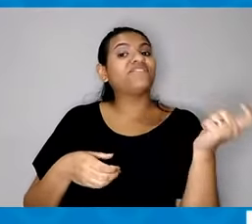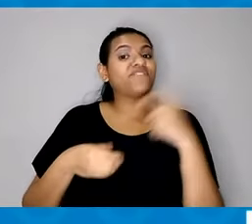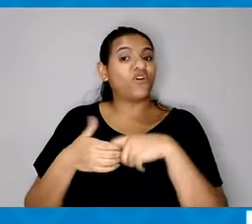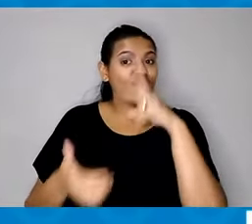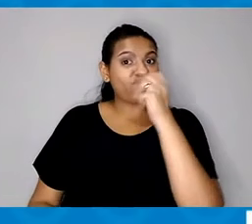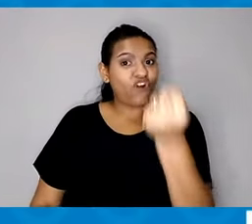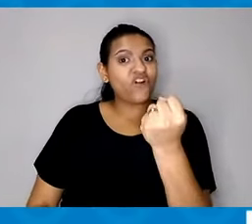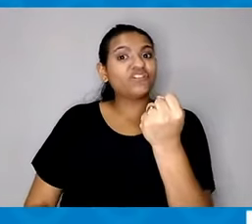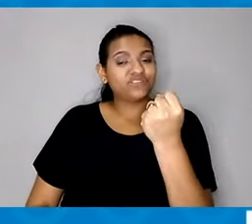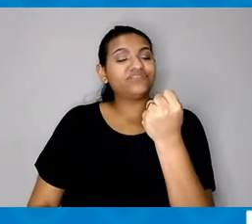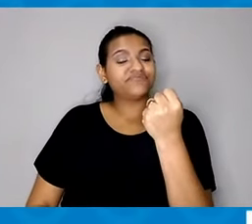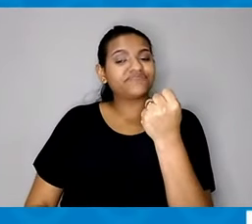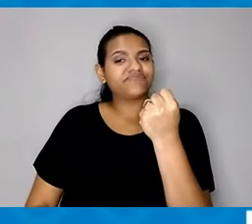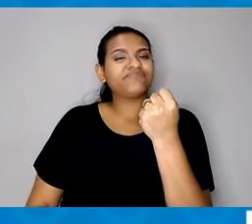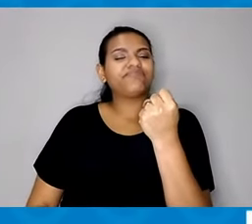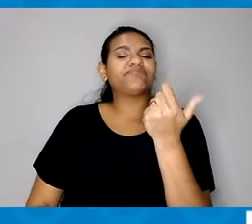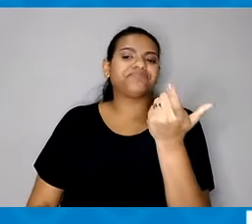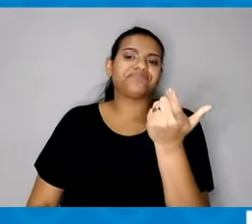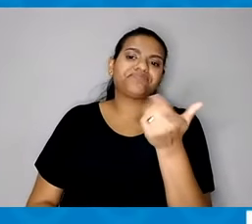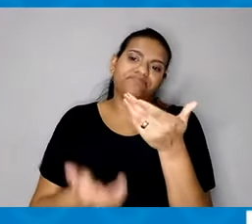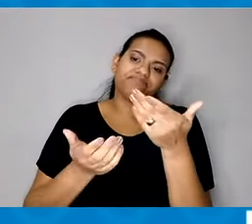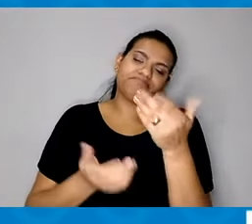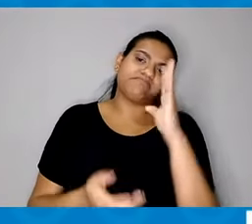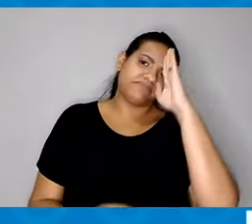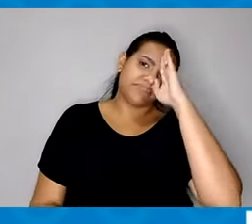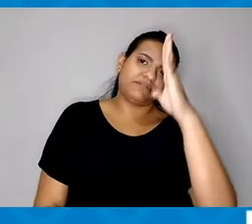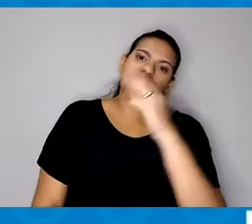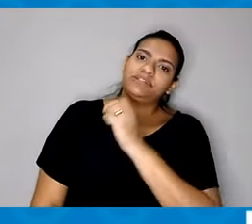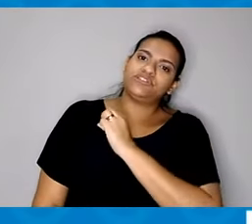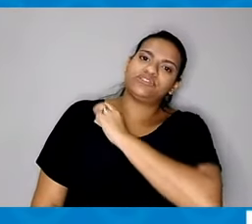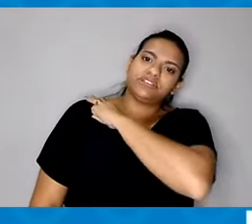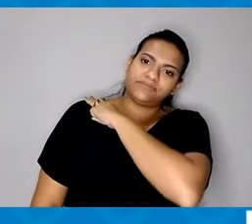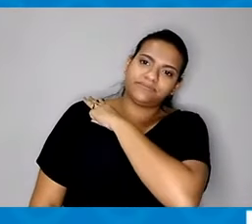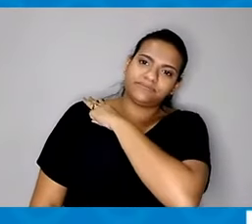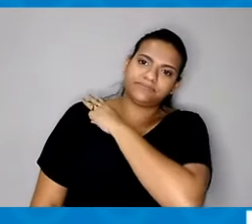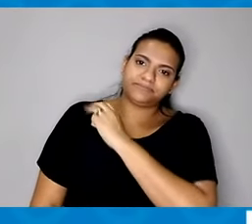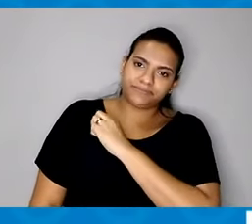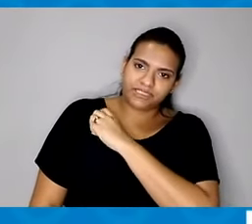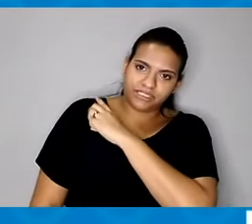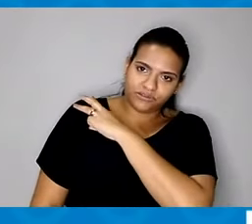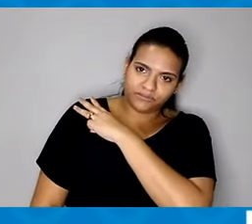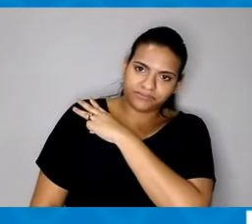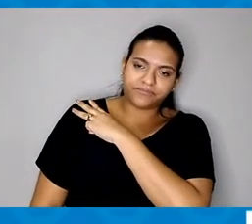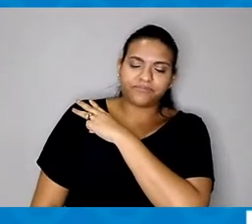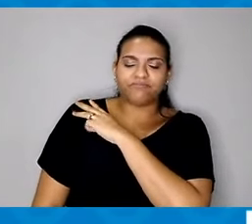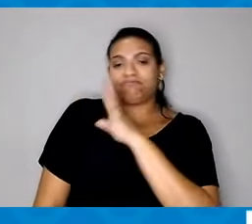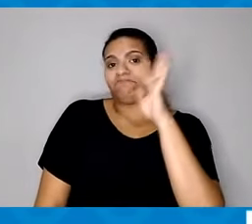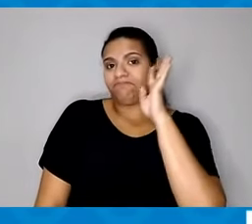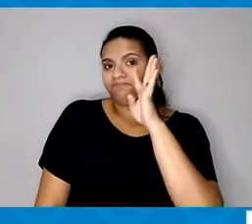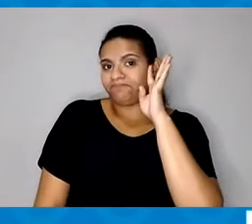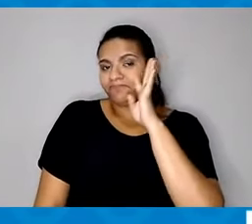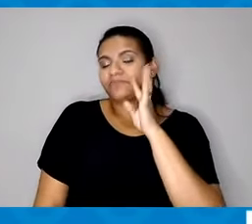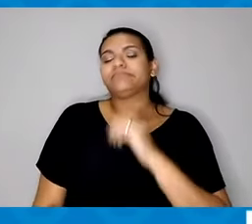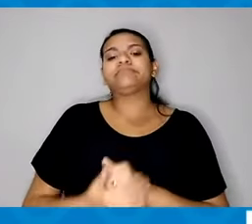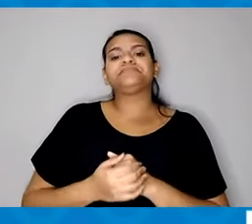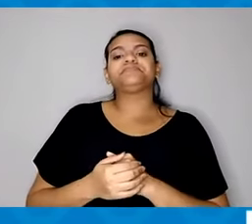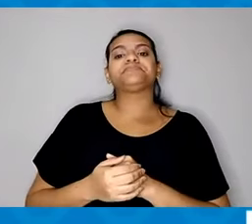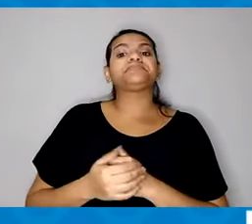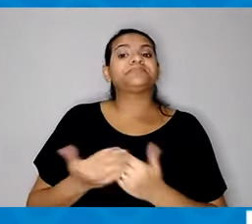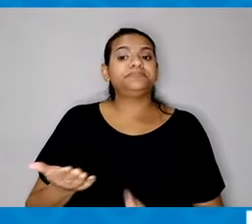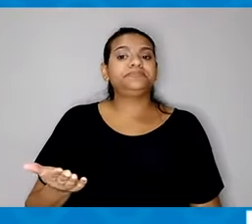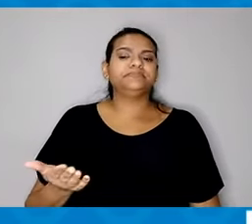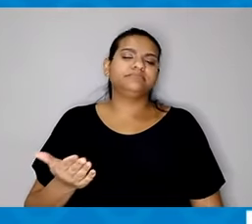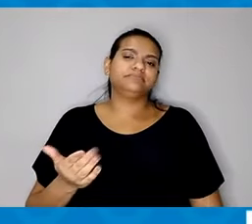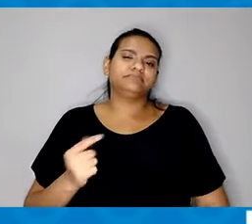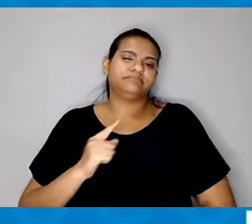do, principalmente do ensino médio, e isso é muito bacana. E essa pessoa, ele é muito,